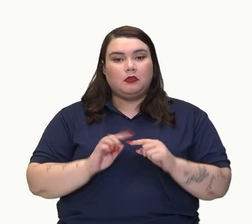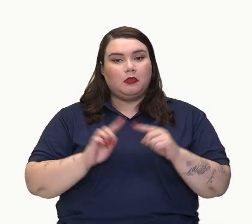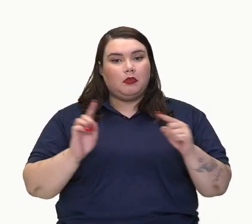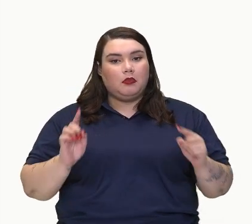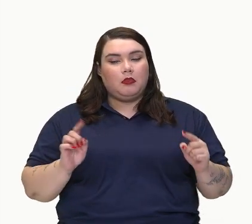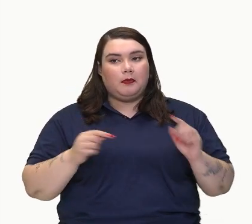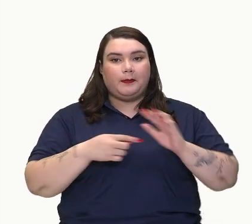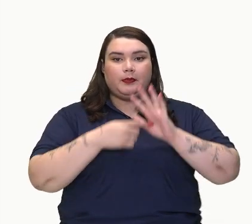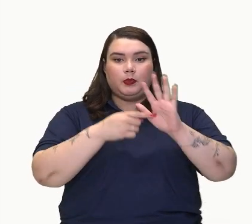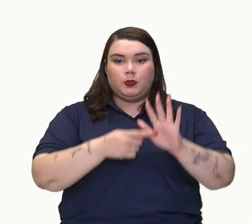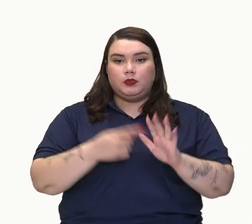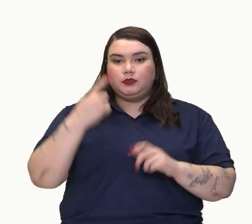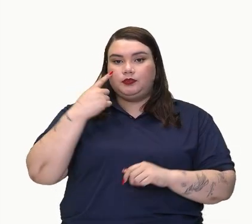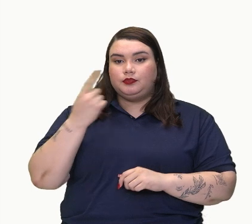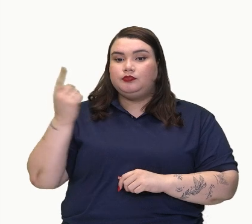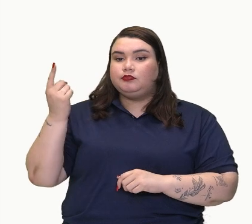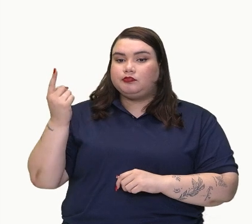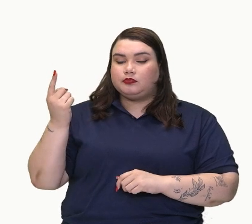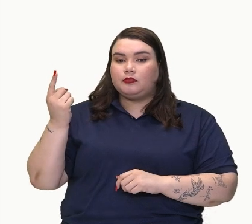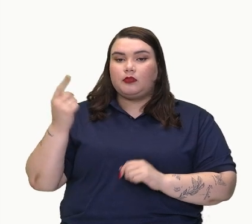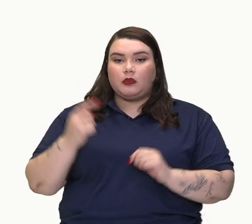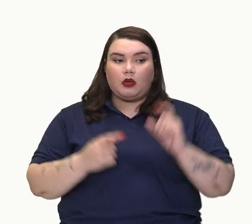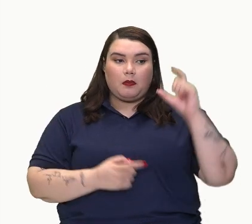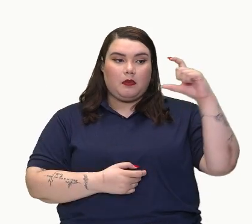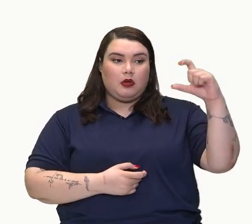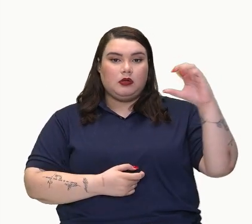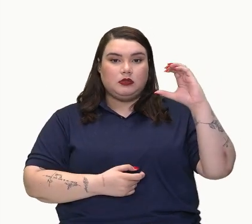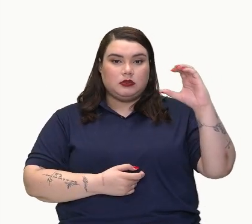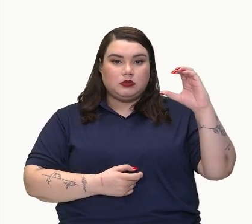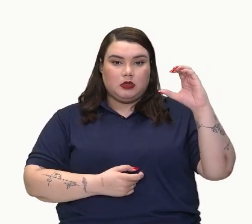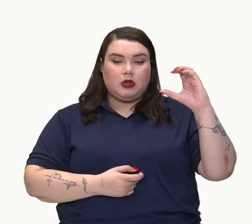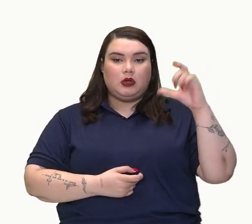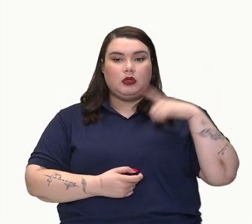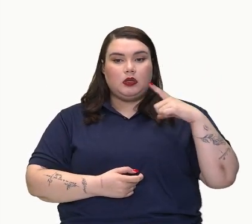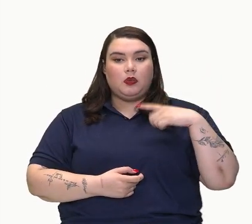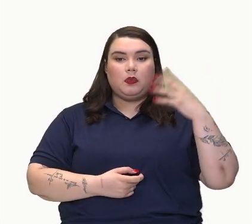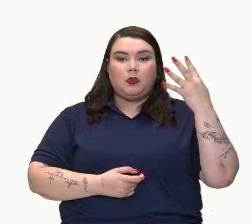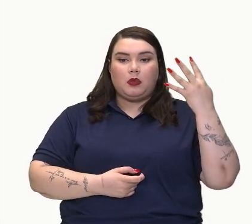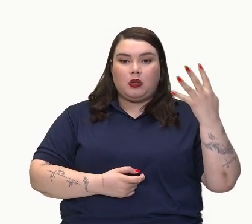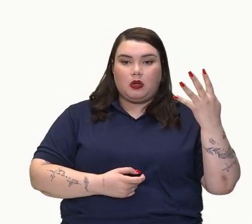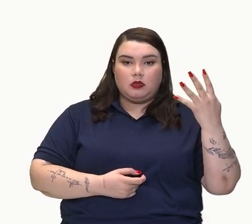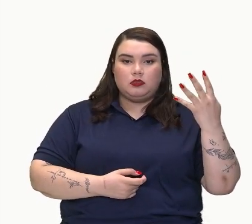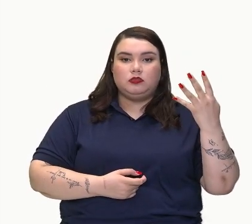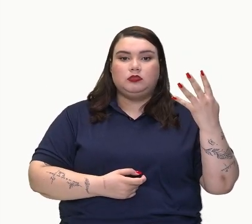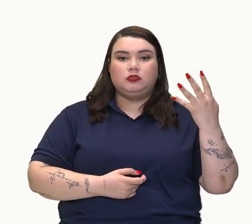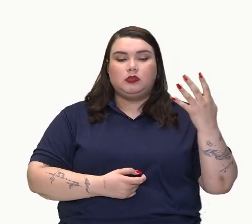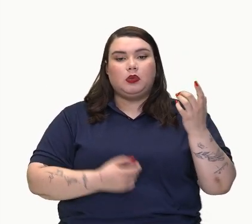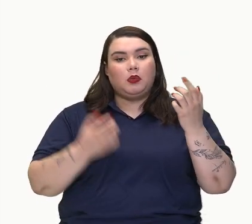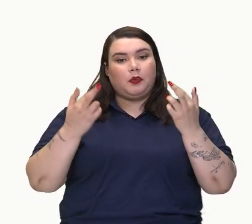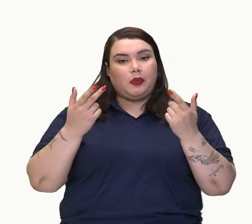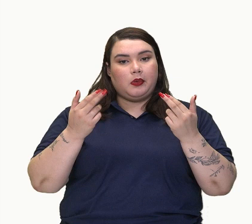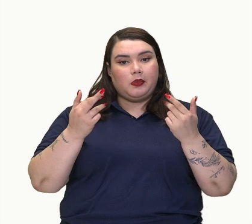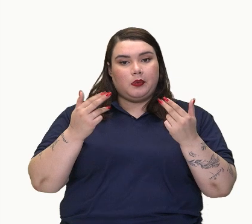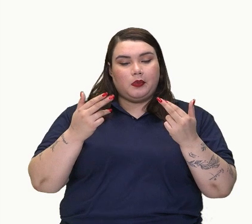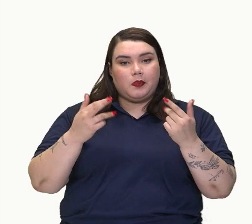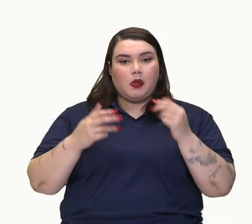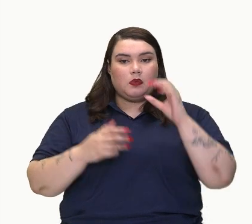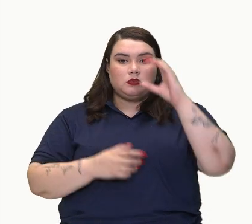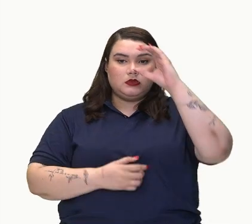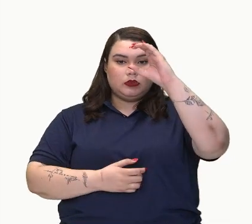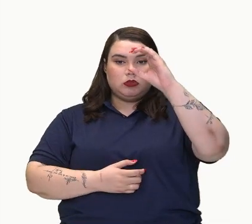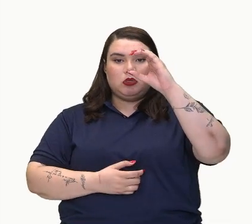aqui tá fazendo o quê? 4 ligações. Da mesma forma que este aqui está